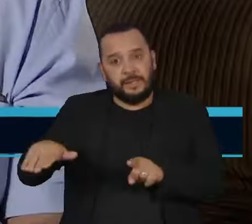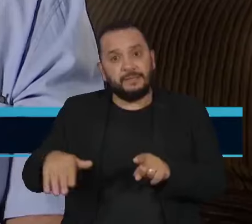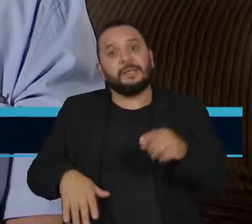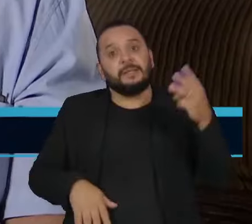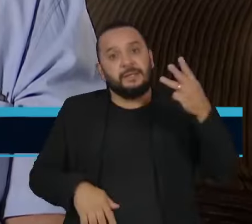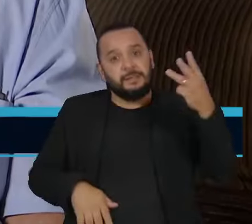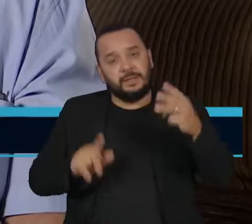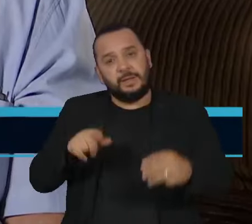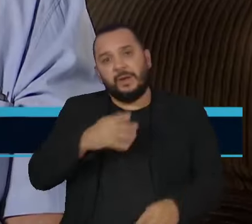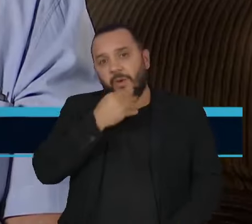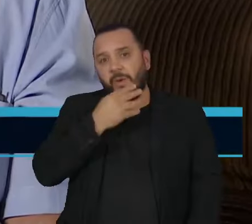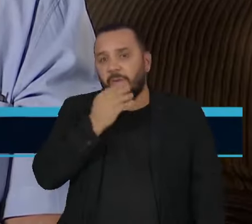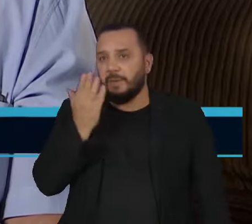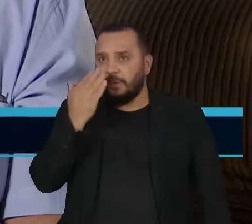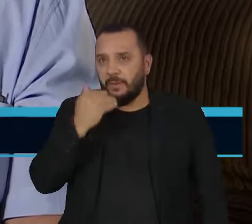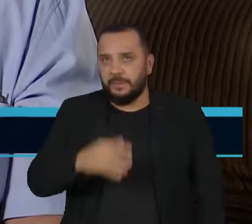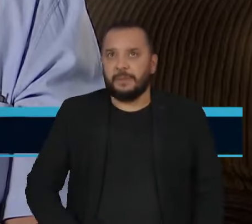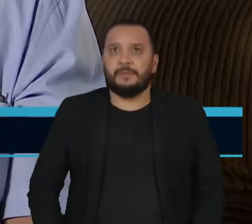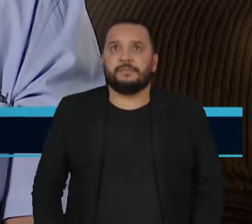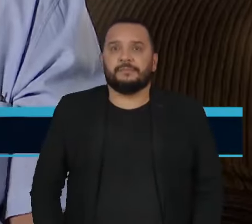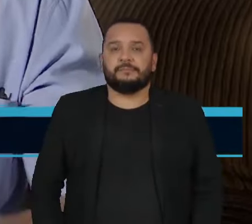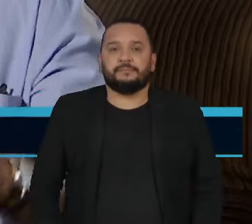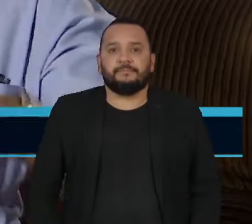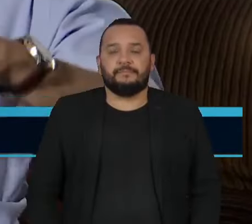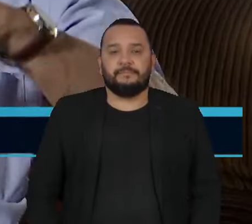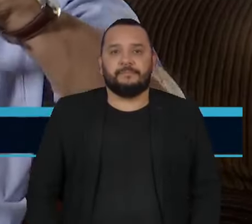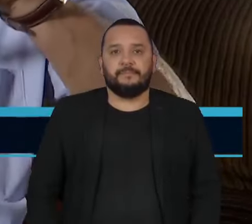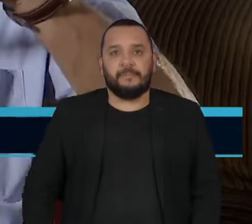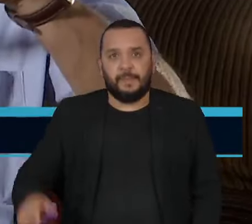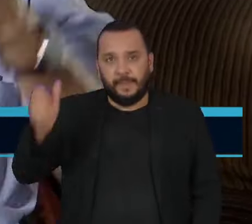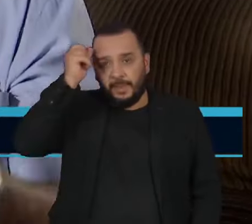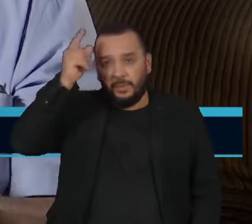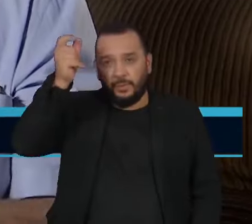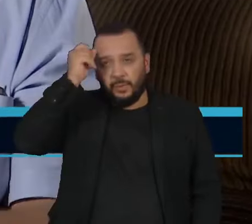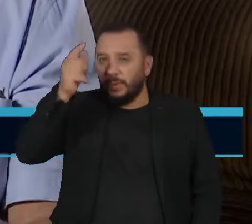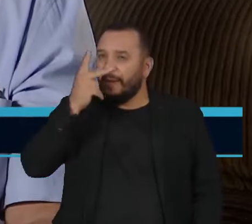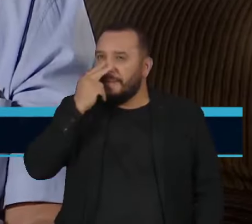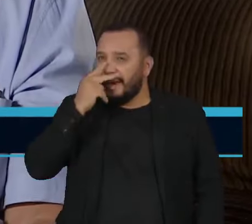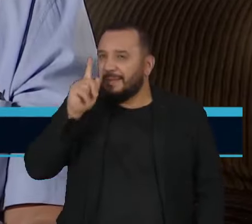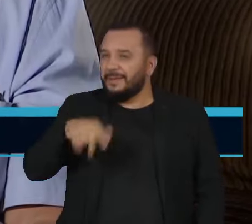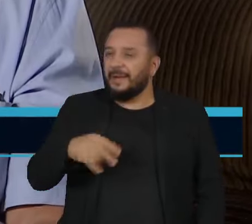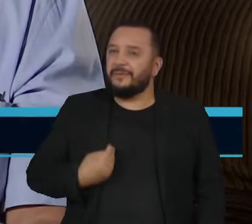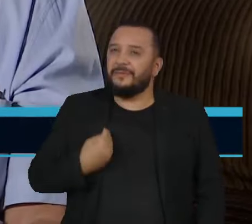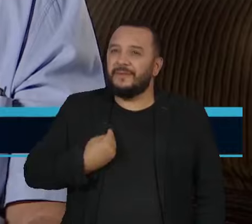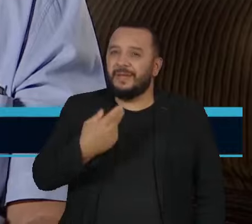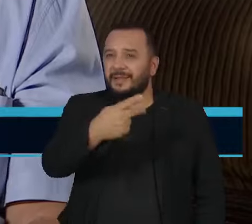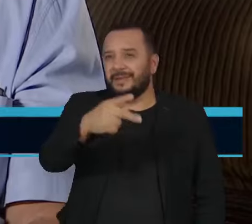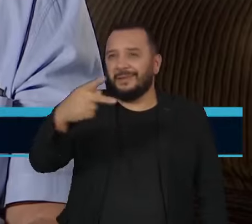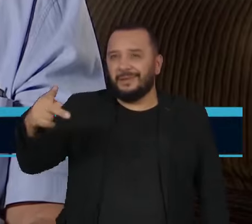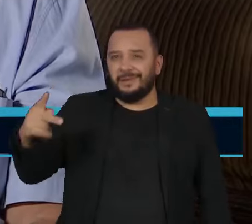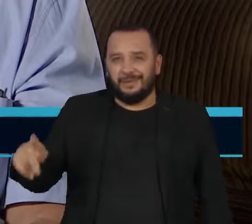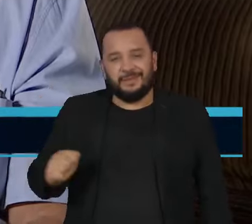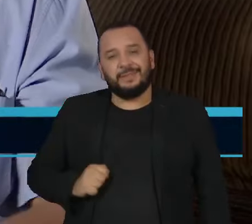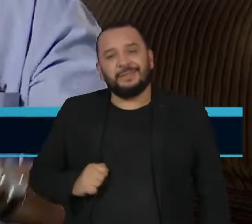cultura, né, ela funciona como um aspecto da vida deles, né,